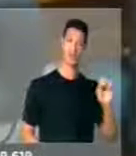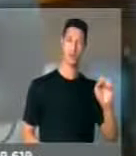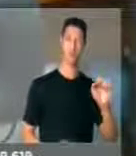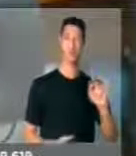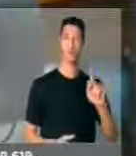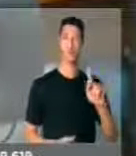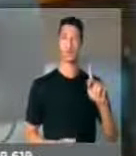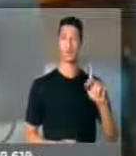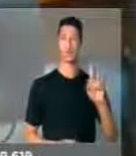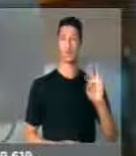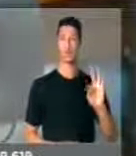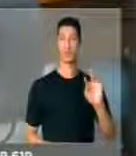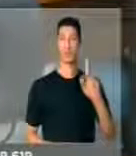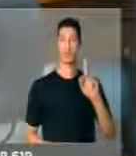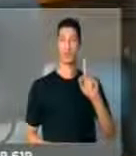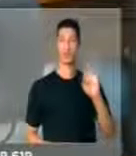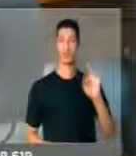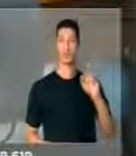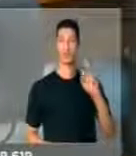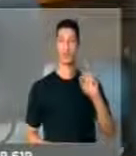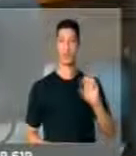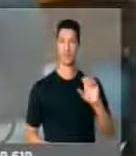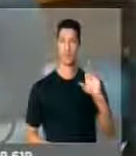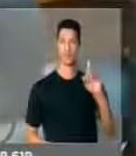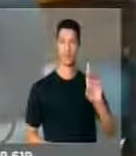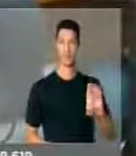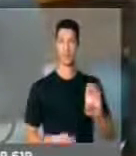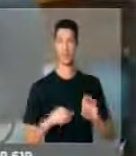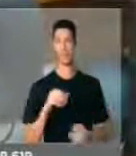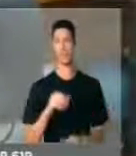PPS, do PDT, do PT, do PCdoB,